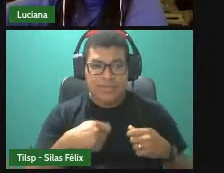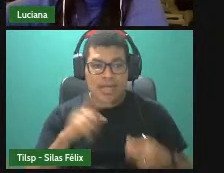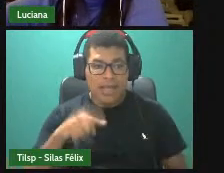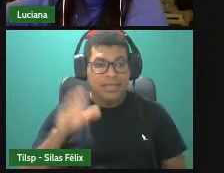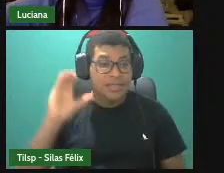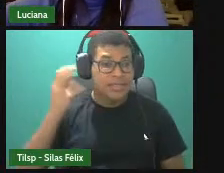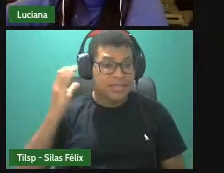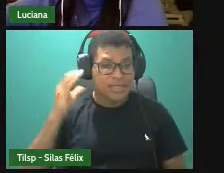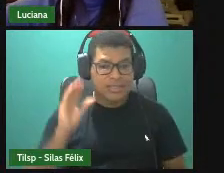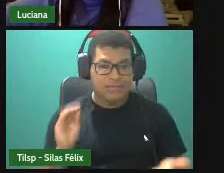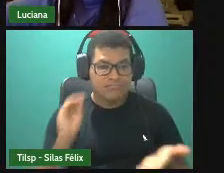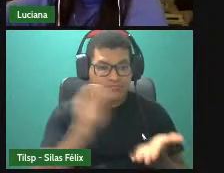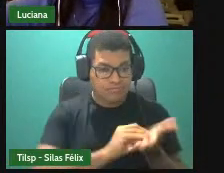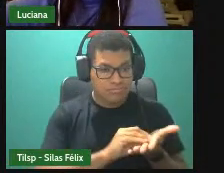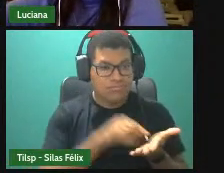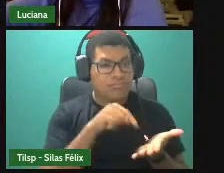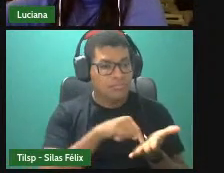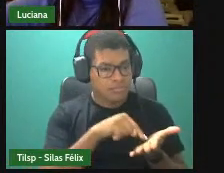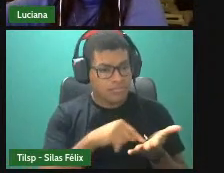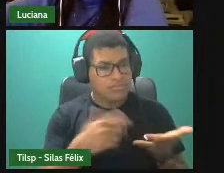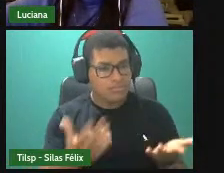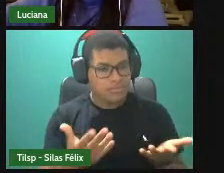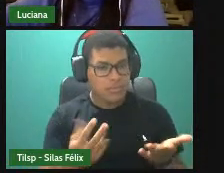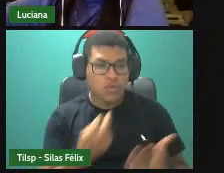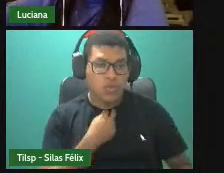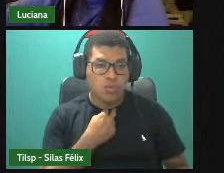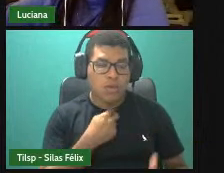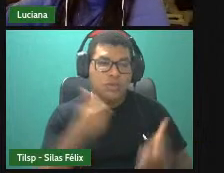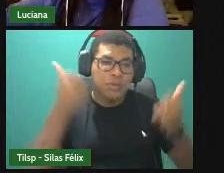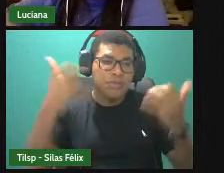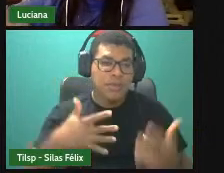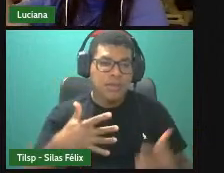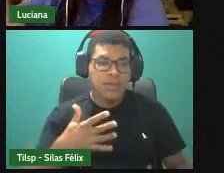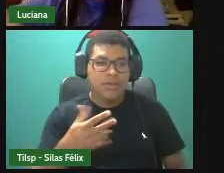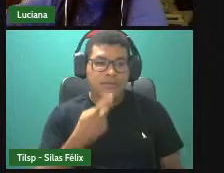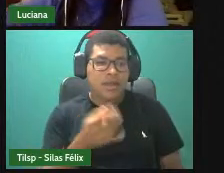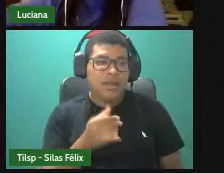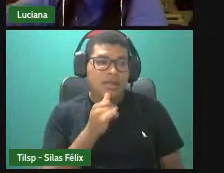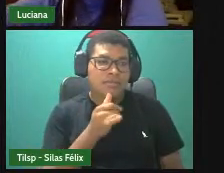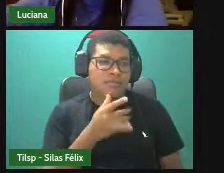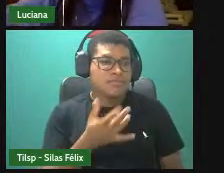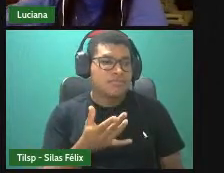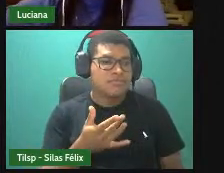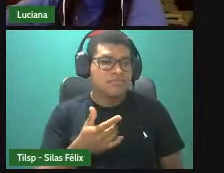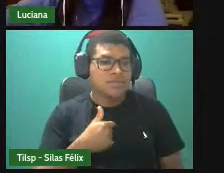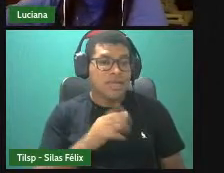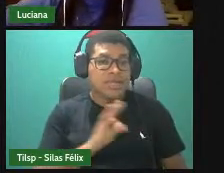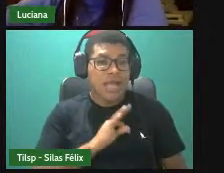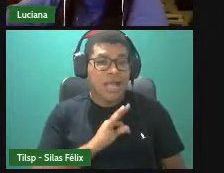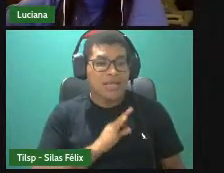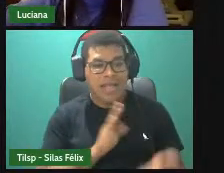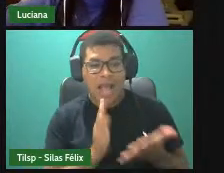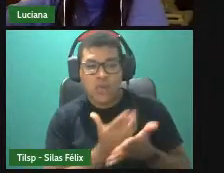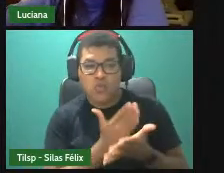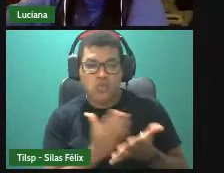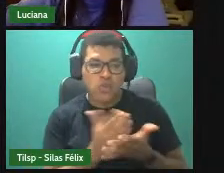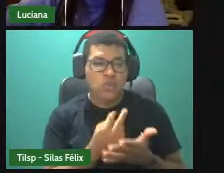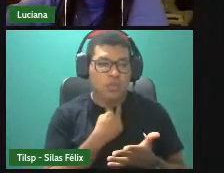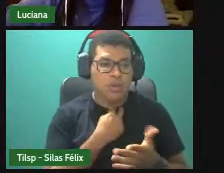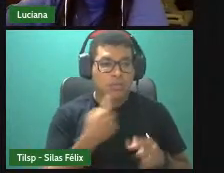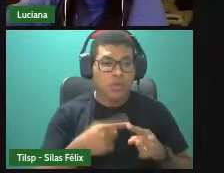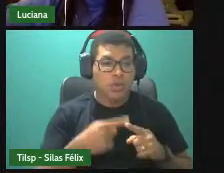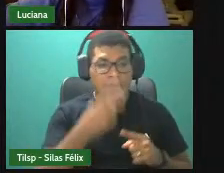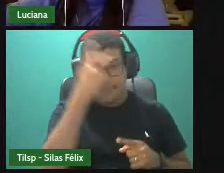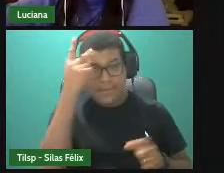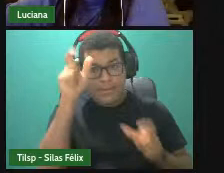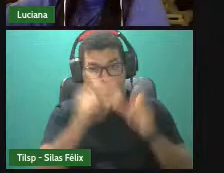aquilo ali também, tá? Não pode falar assim lá muito... técnico em algumas partes, porque as pessoas precisam